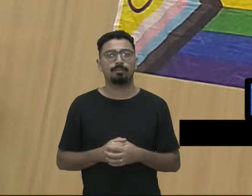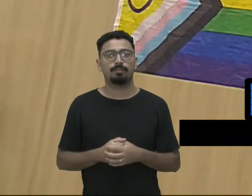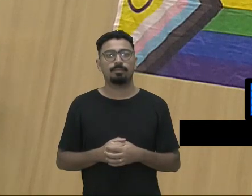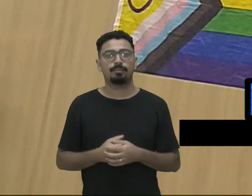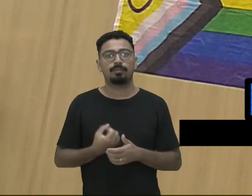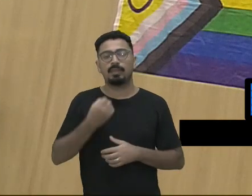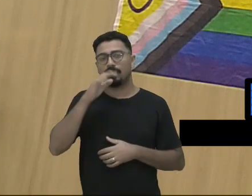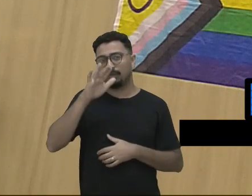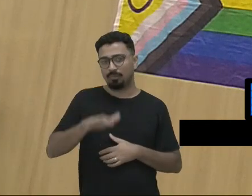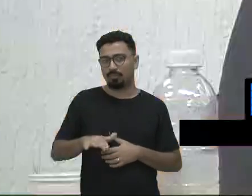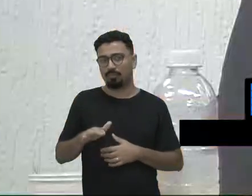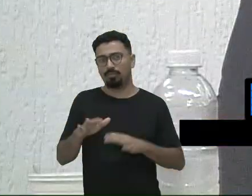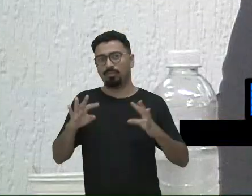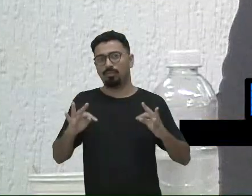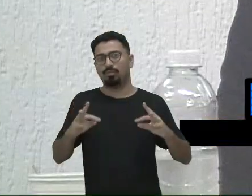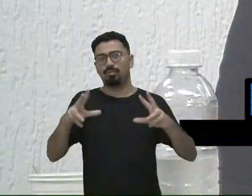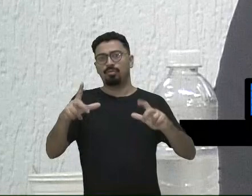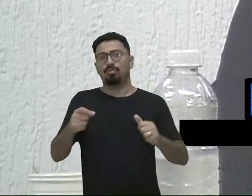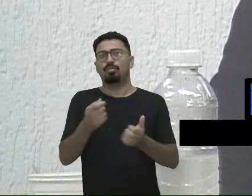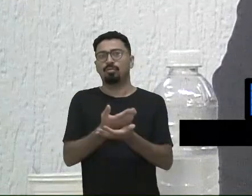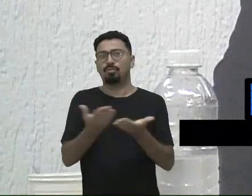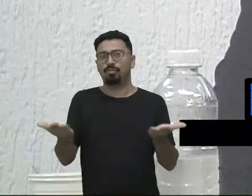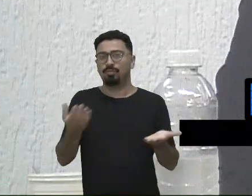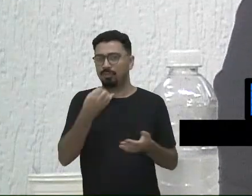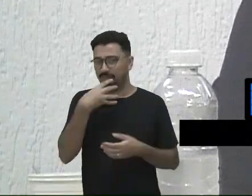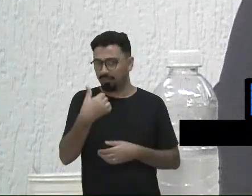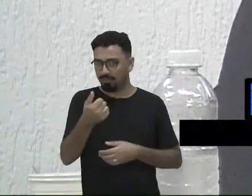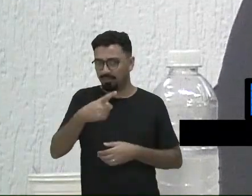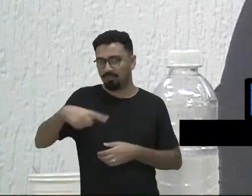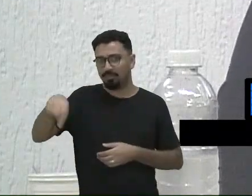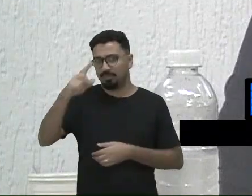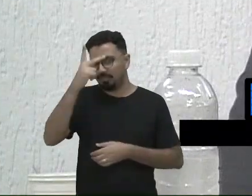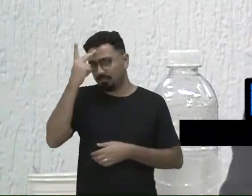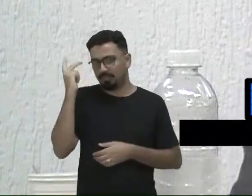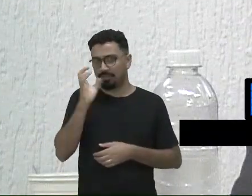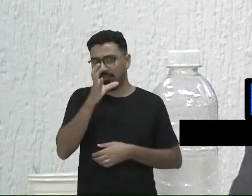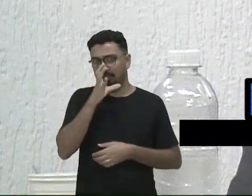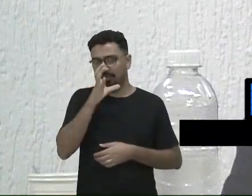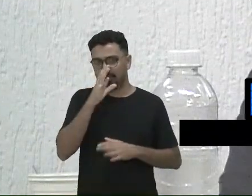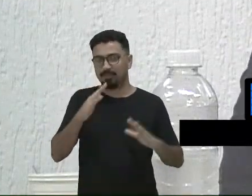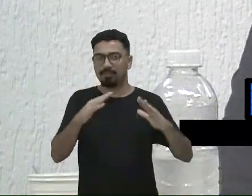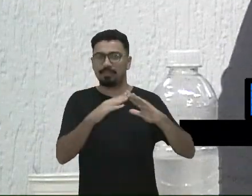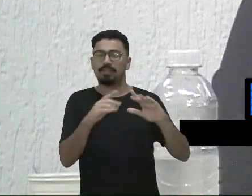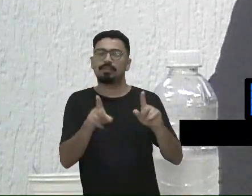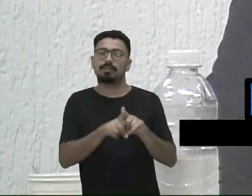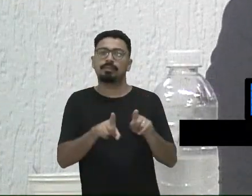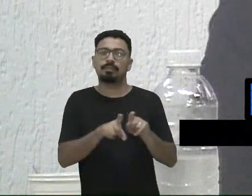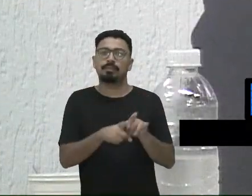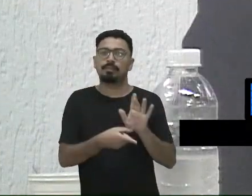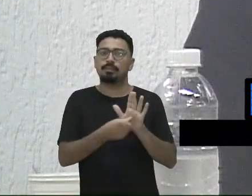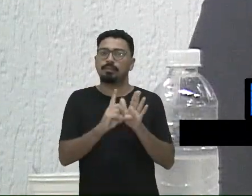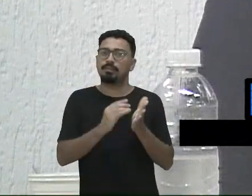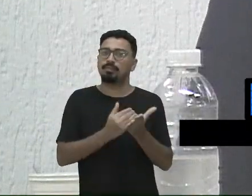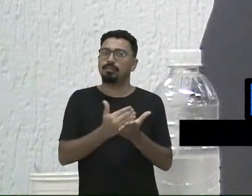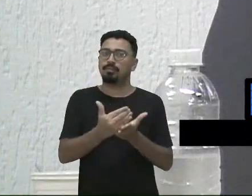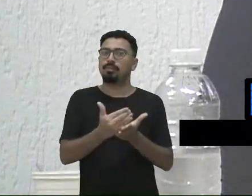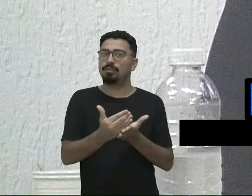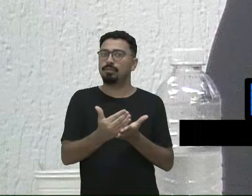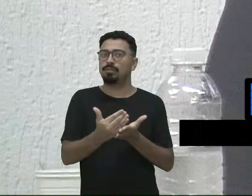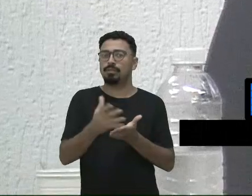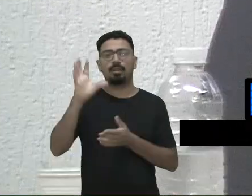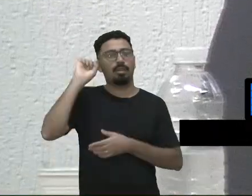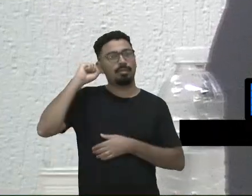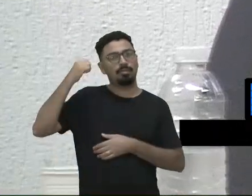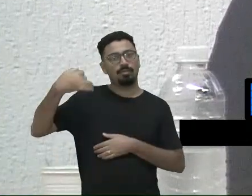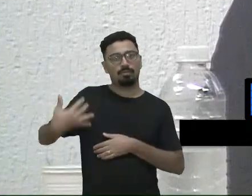Boa tarde a todos, todas e todes. Tudo bem com vocês? O pessoal que está assistindo a gente em casa. Antes da gente começar, só fazer minha